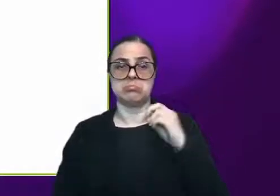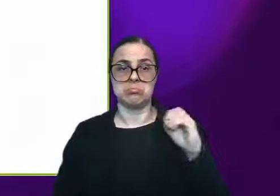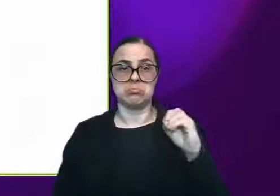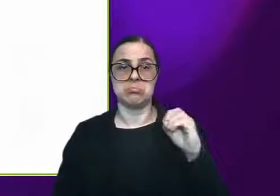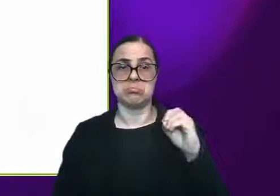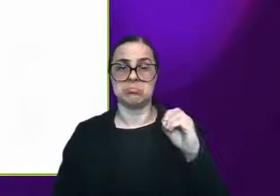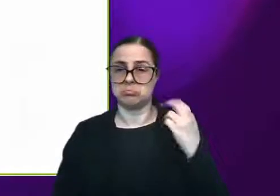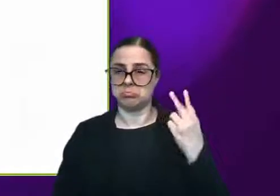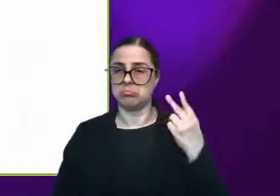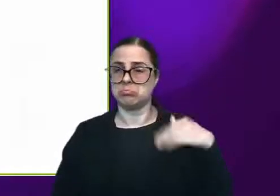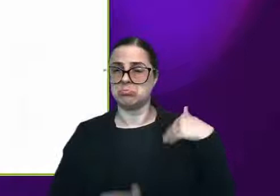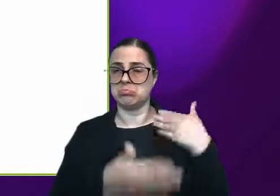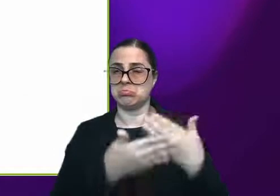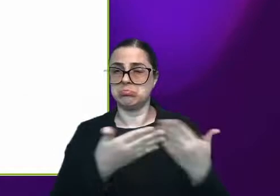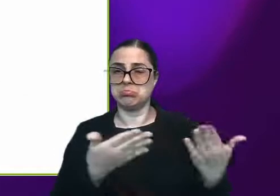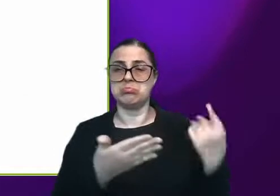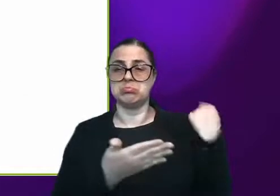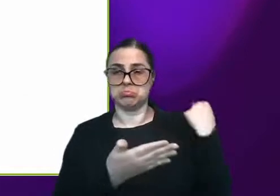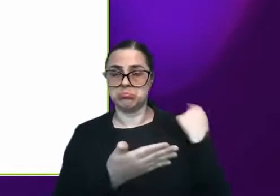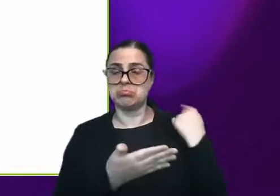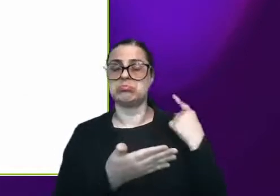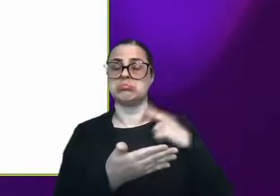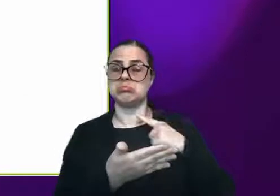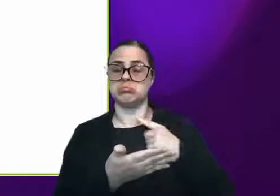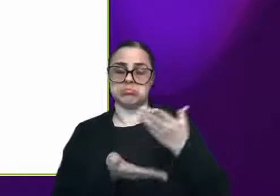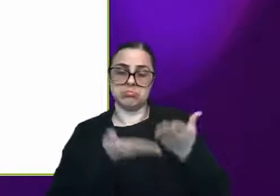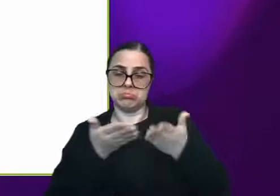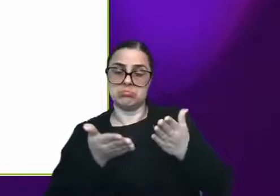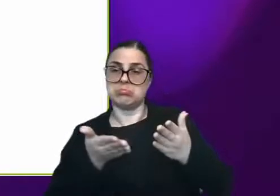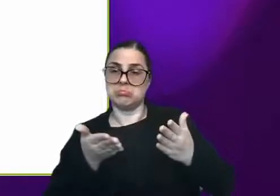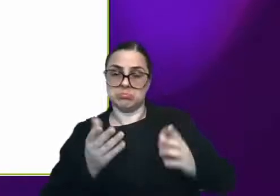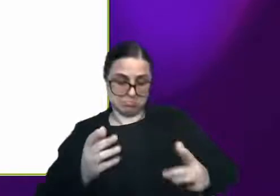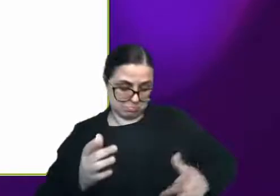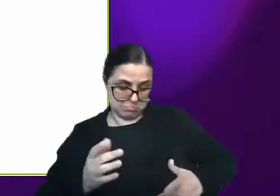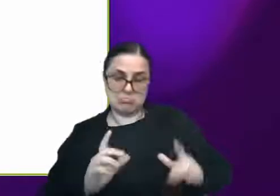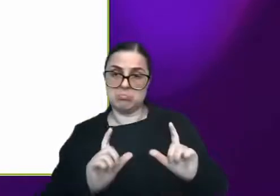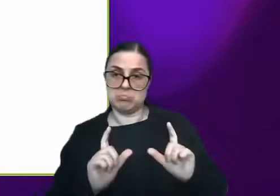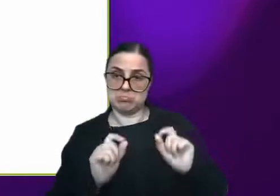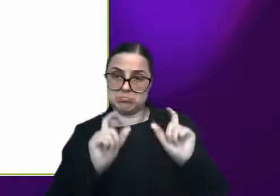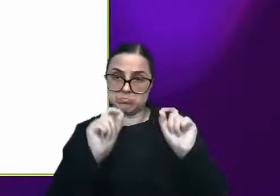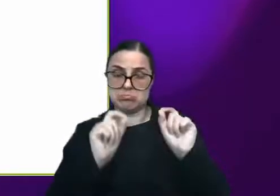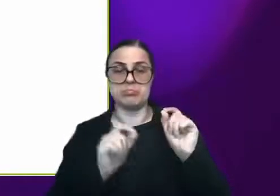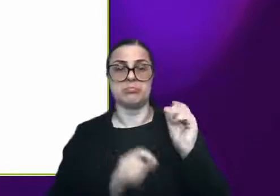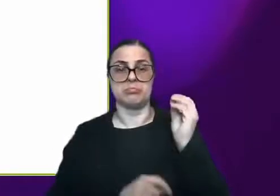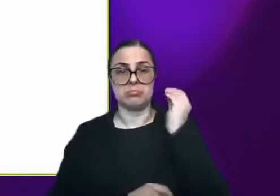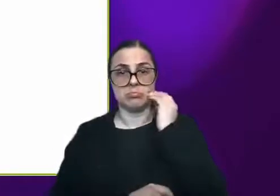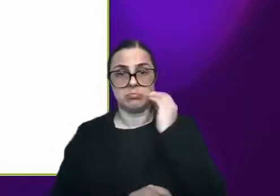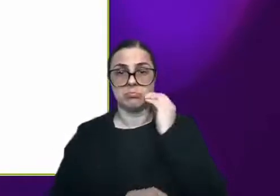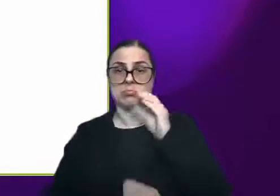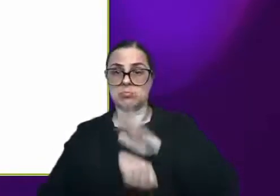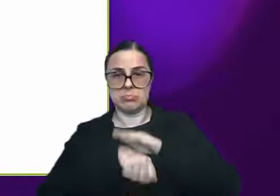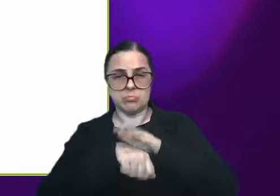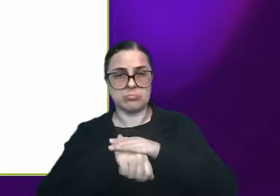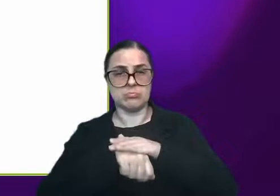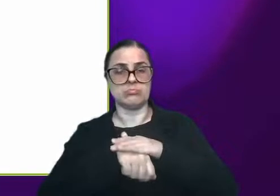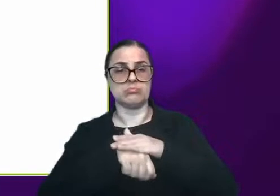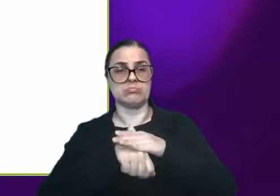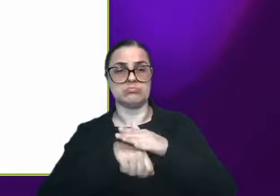de 2002, no qual vemos pacientes que tinham um hepatocarcinoma e que conta com esse tipo